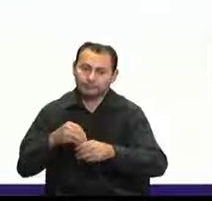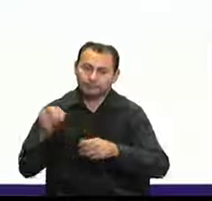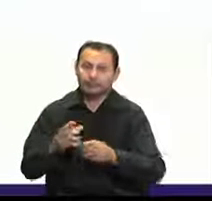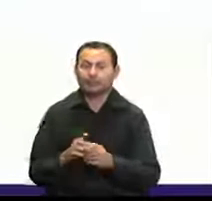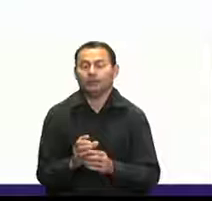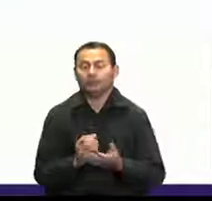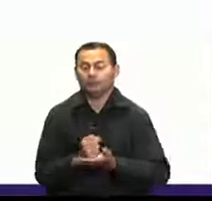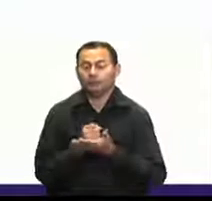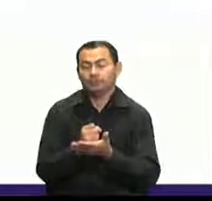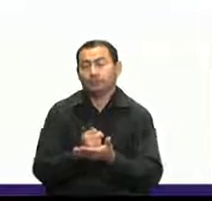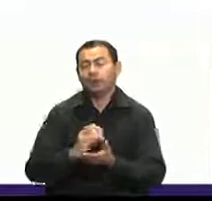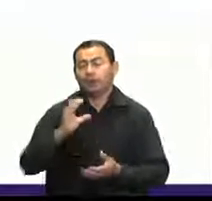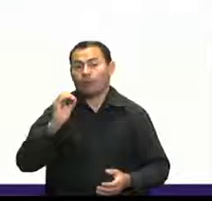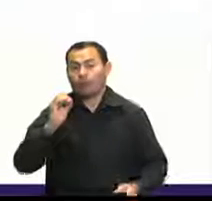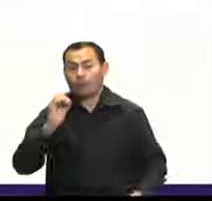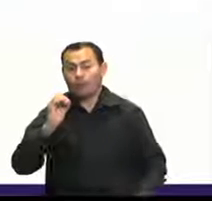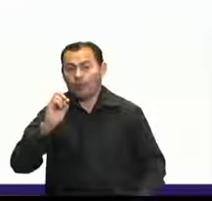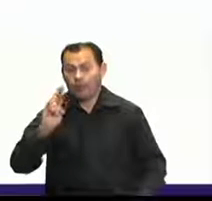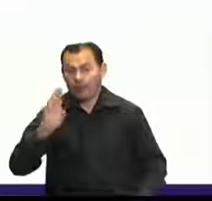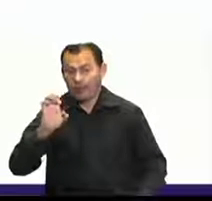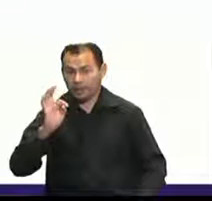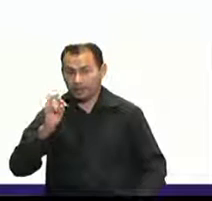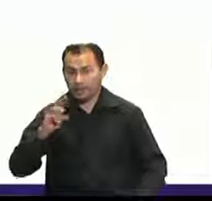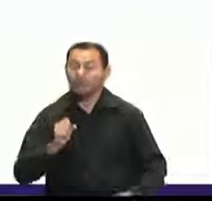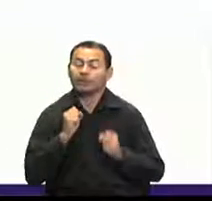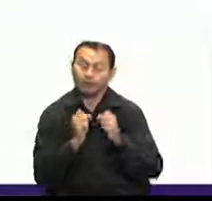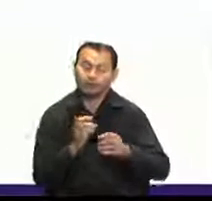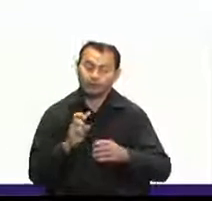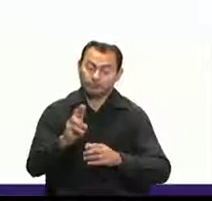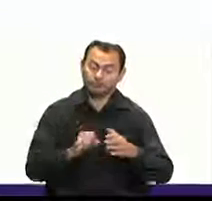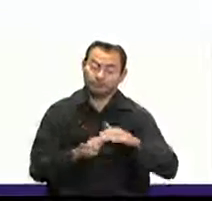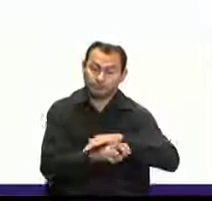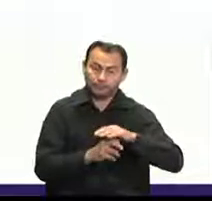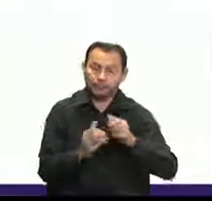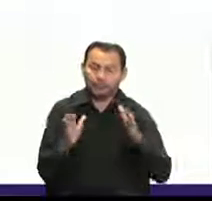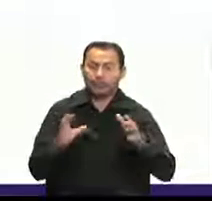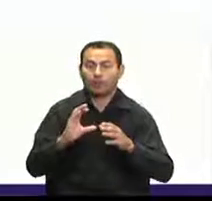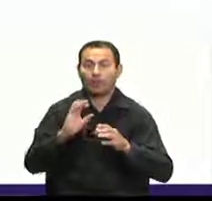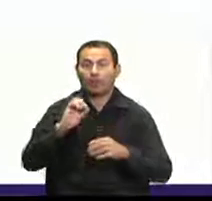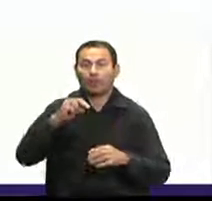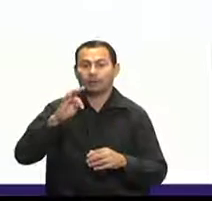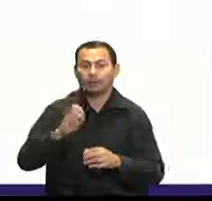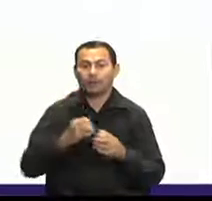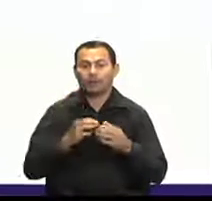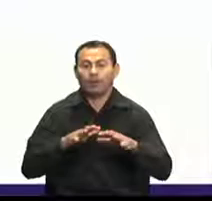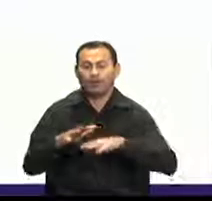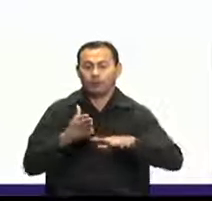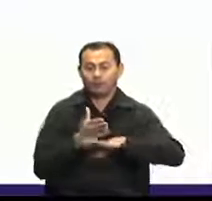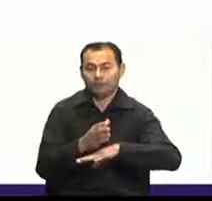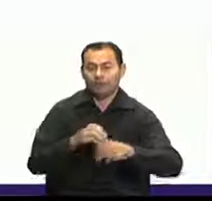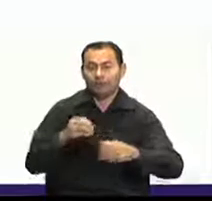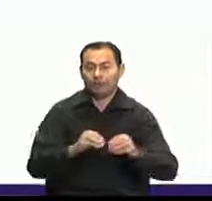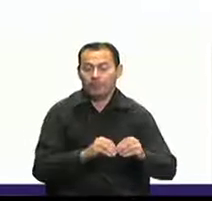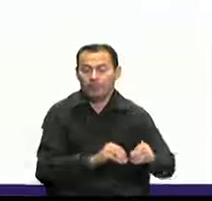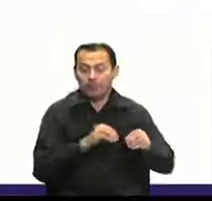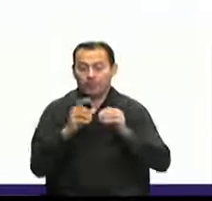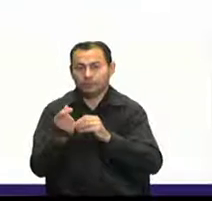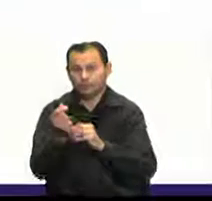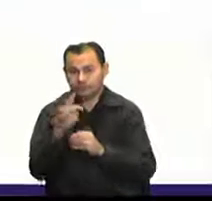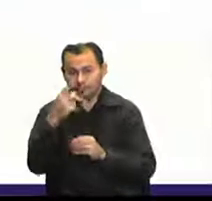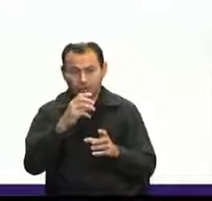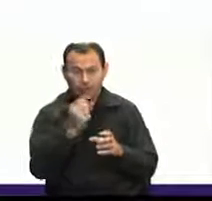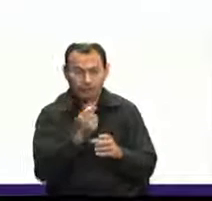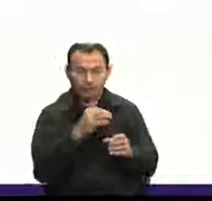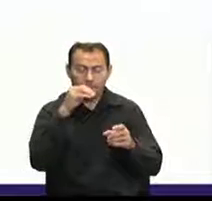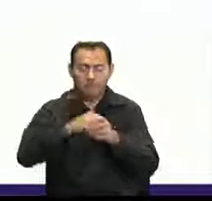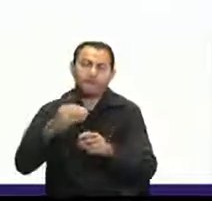por intermédio de uma corretora que você pode aplicar em ações se abre uma conta movimento você vai transferir o dinheiro da sua